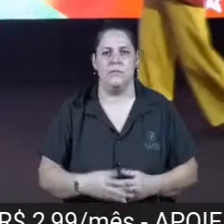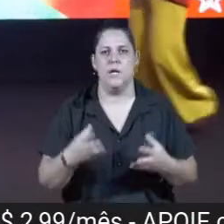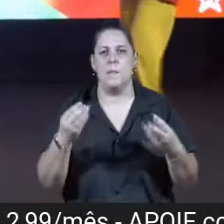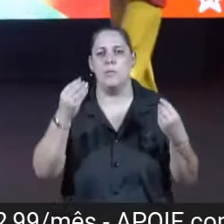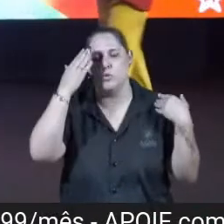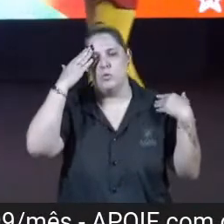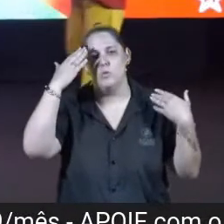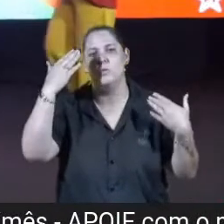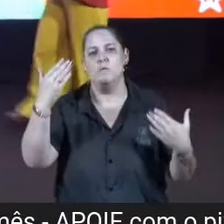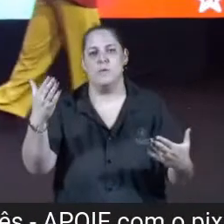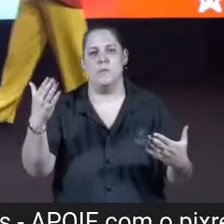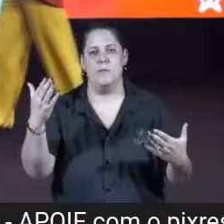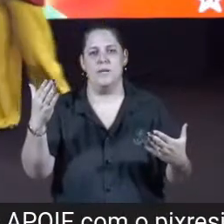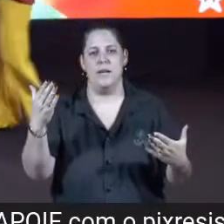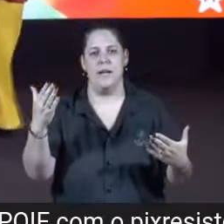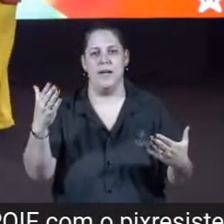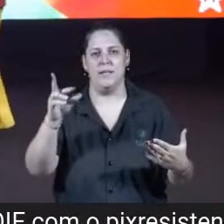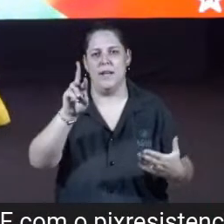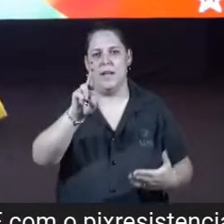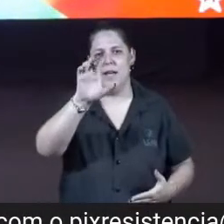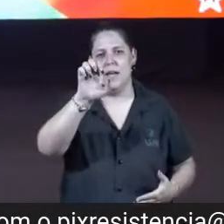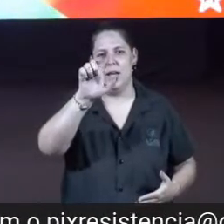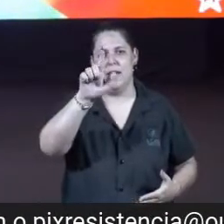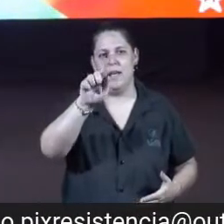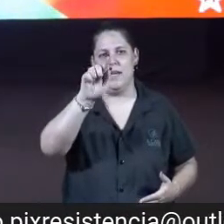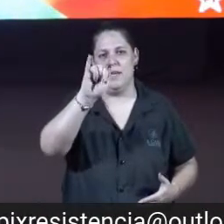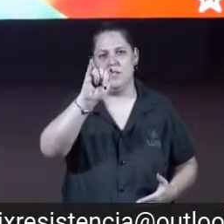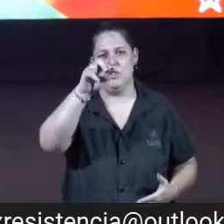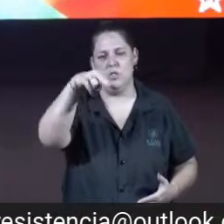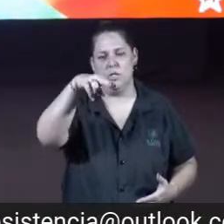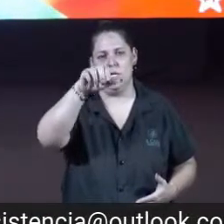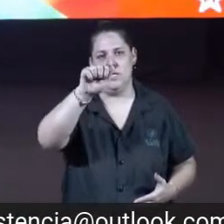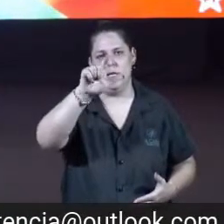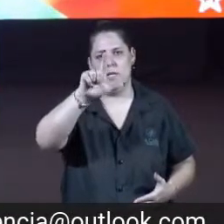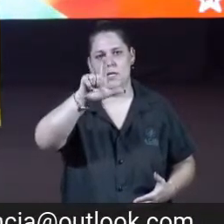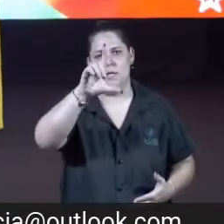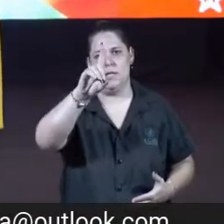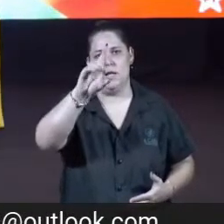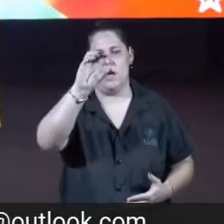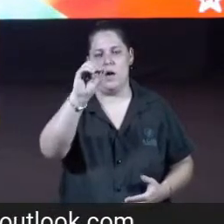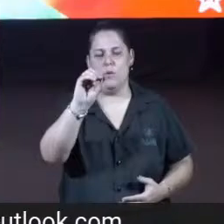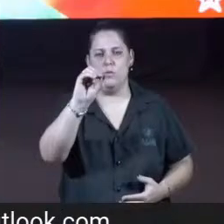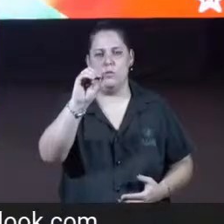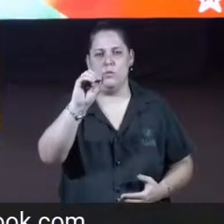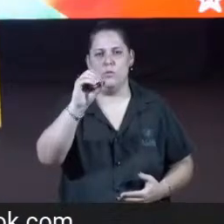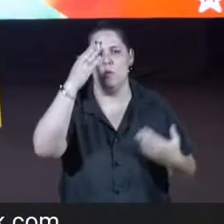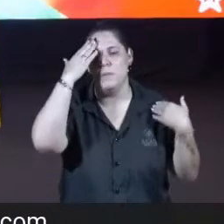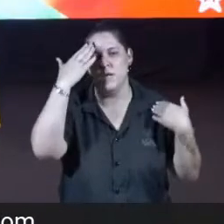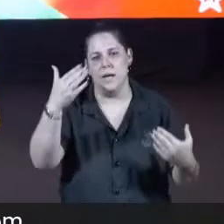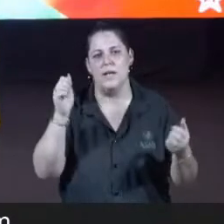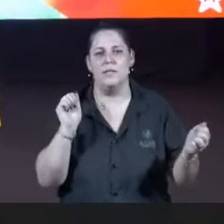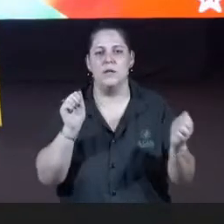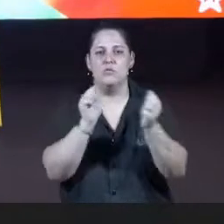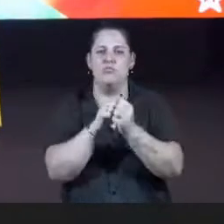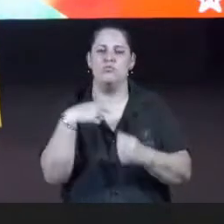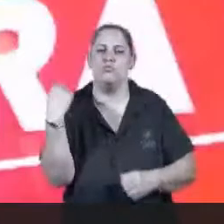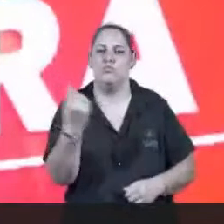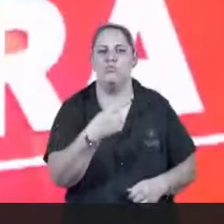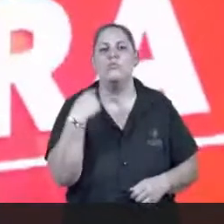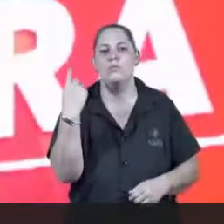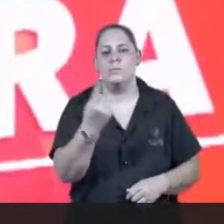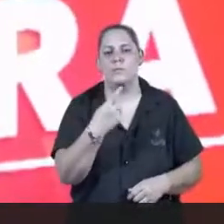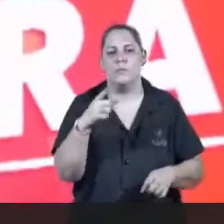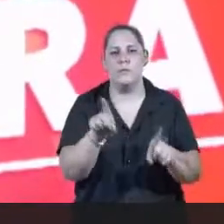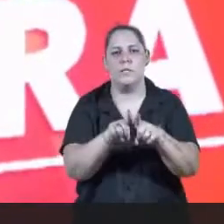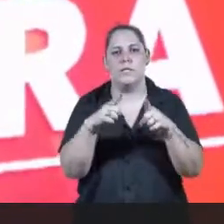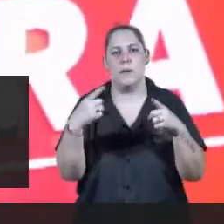Muito obrigada, Reginaldo, pela sua participação. Obrigada por estar aqui conosco. E